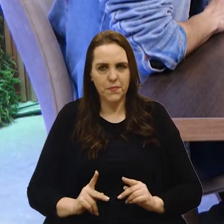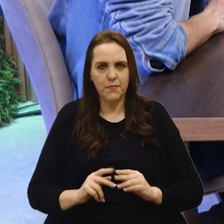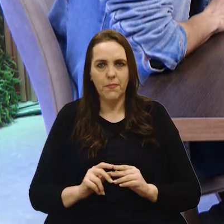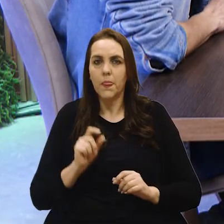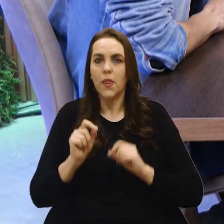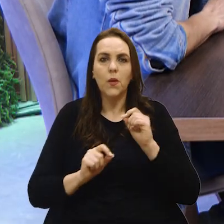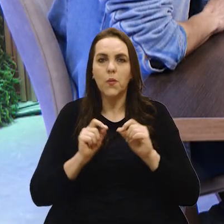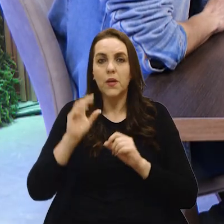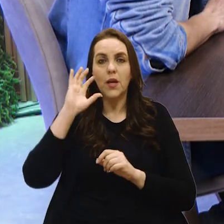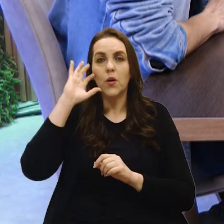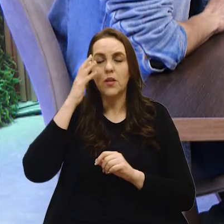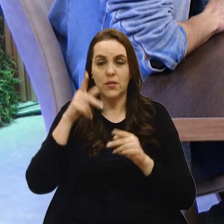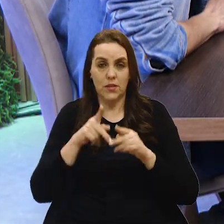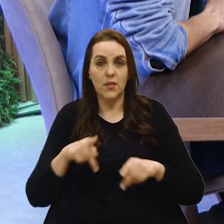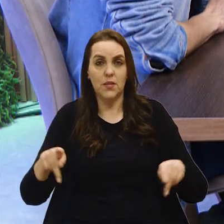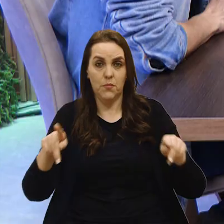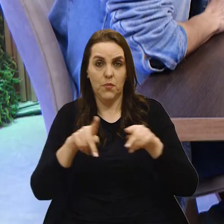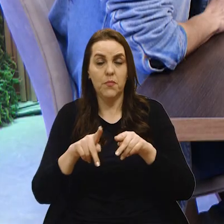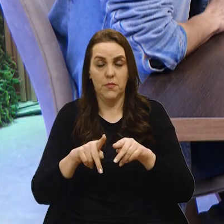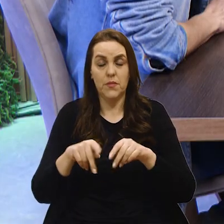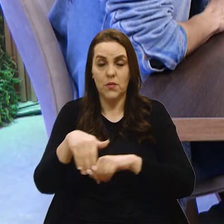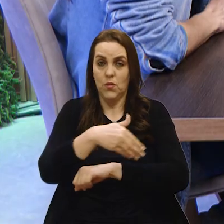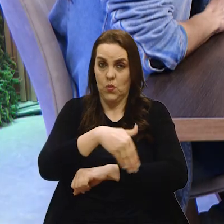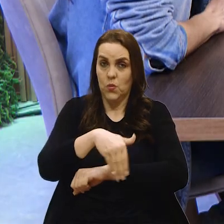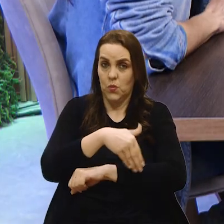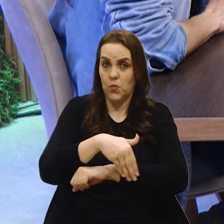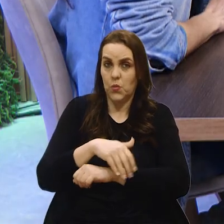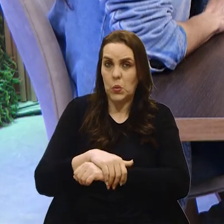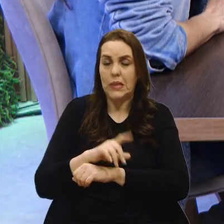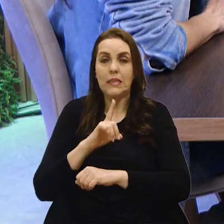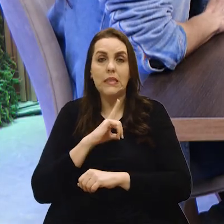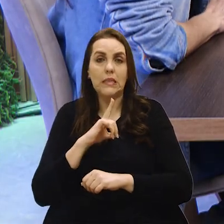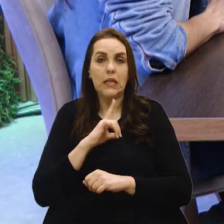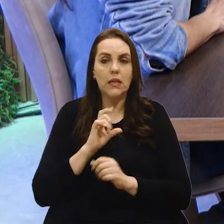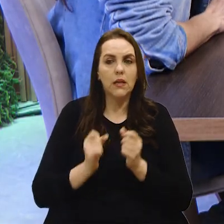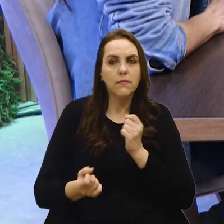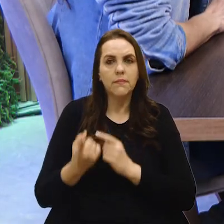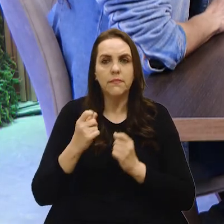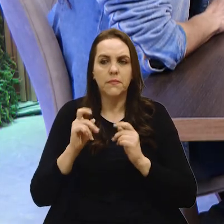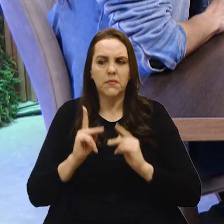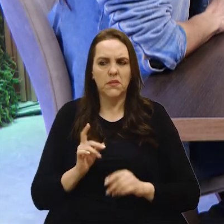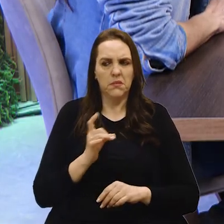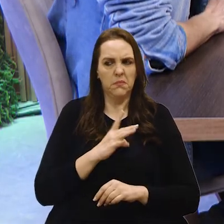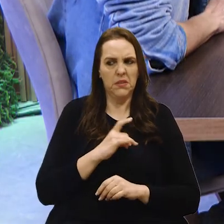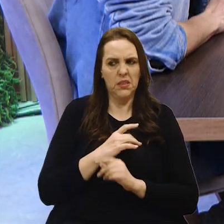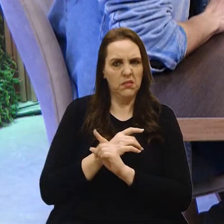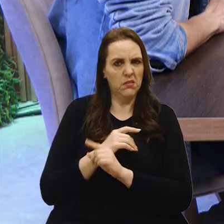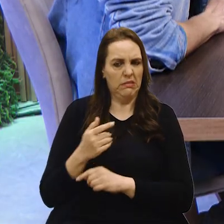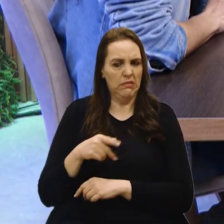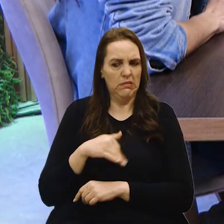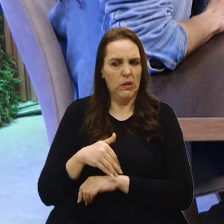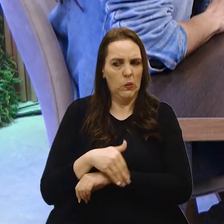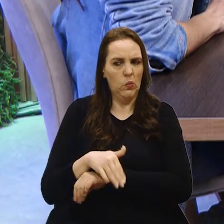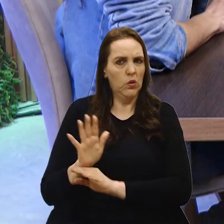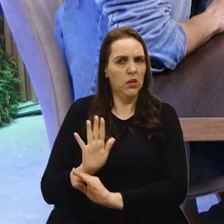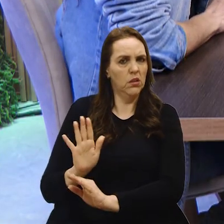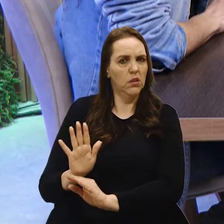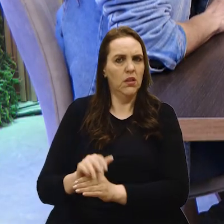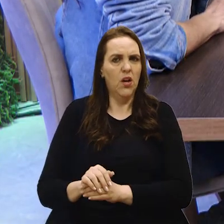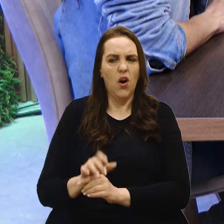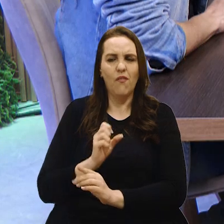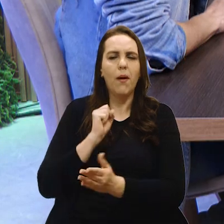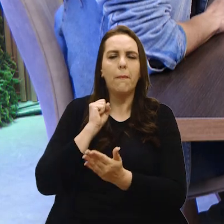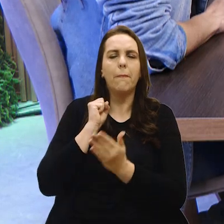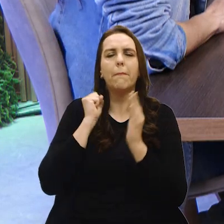que acontece com a questão da população em situação de rua, é que tem gente que tem medo da pessoa que está na rua, ou